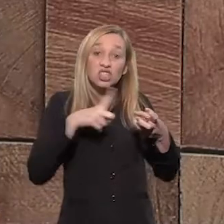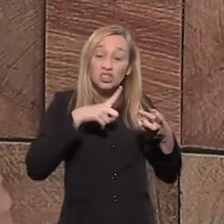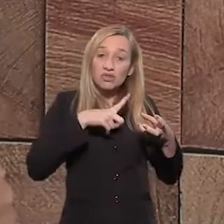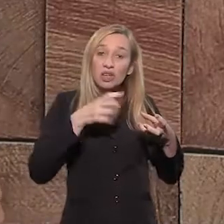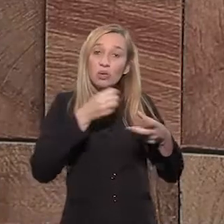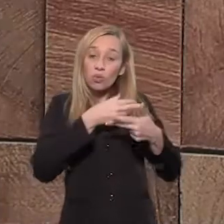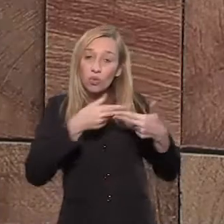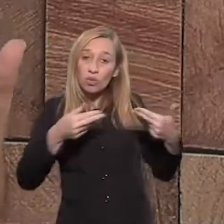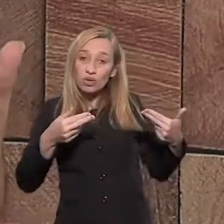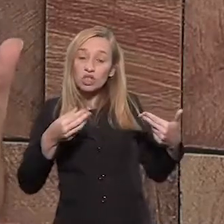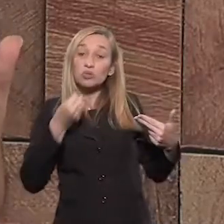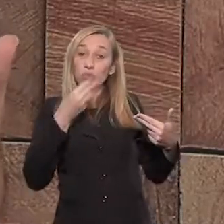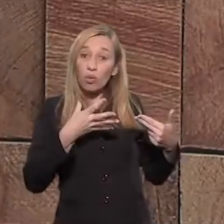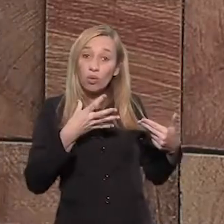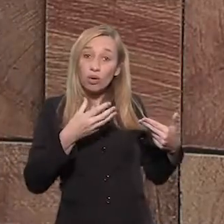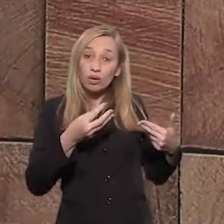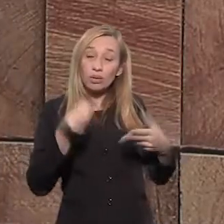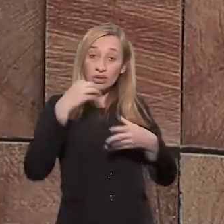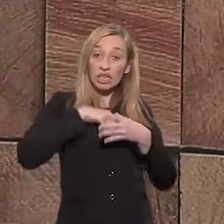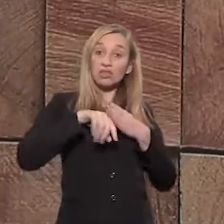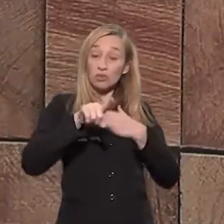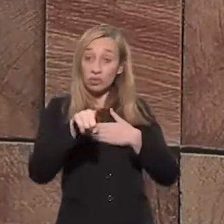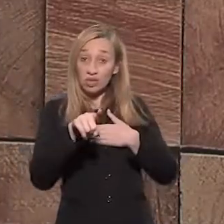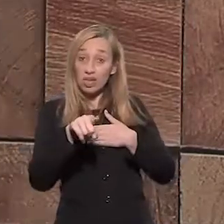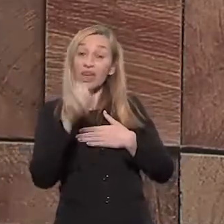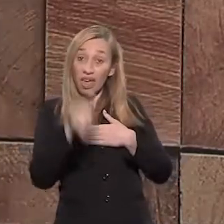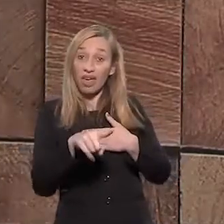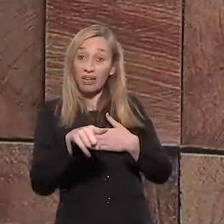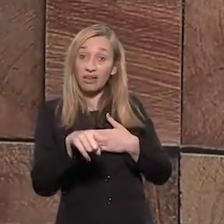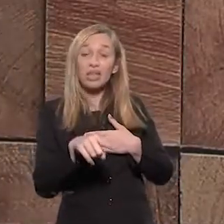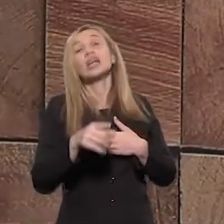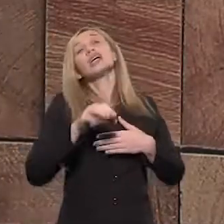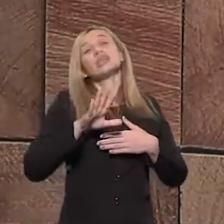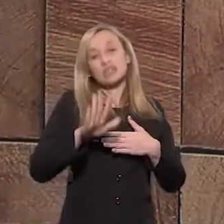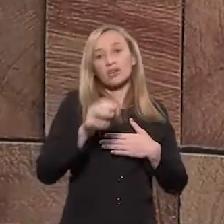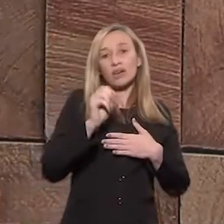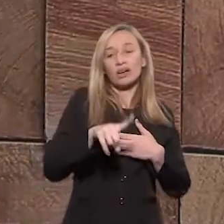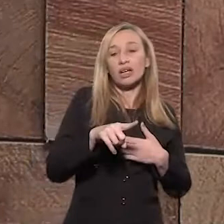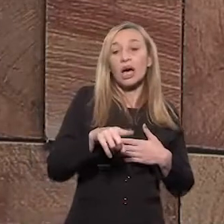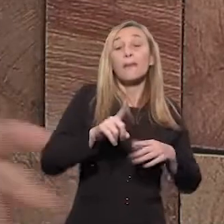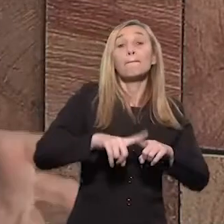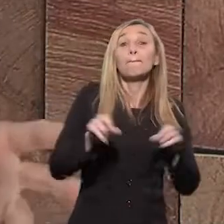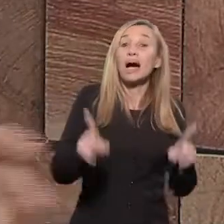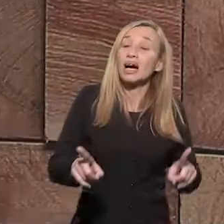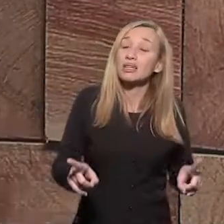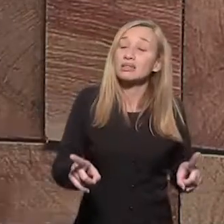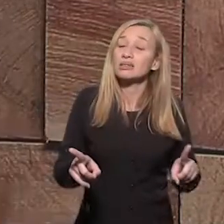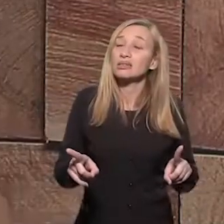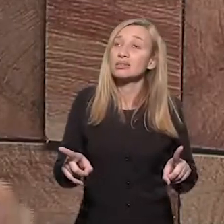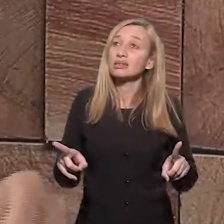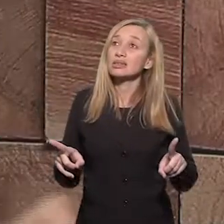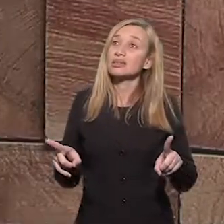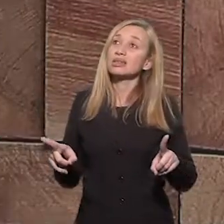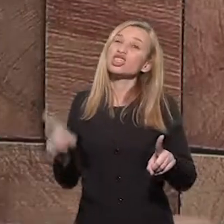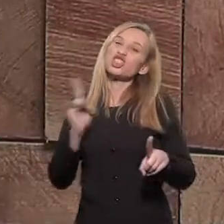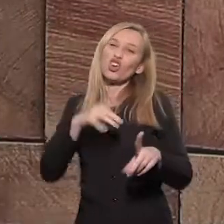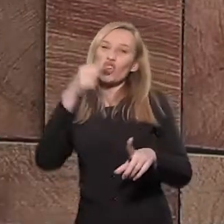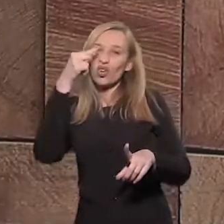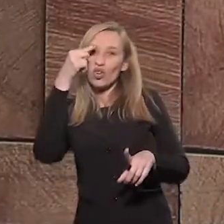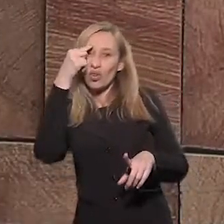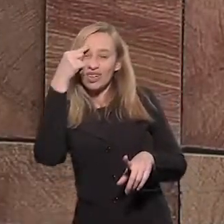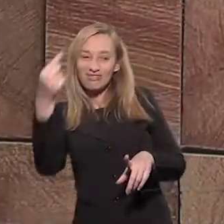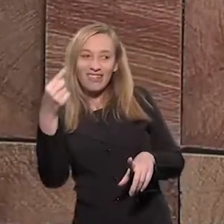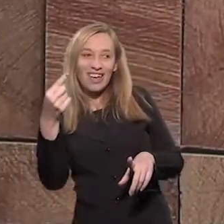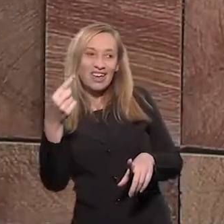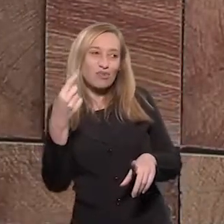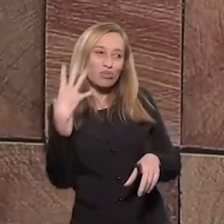energia para você trabalhar, Se essas ideias bonitas gerarem energia para você trabalhar, são elas. Mas só